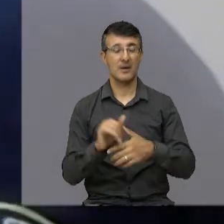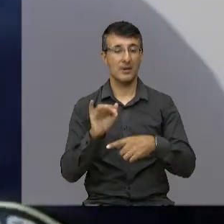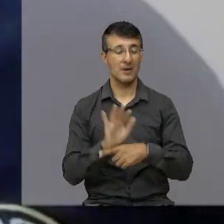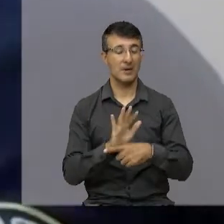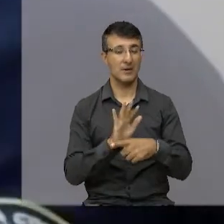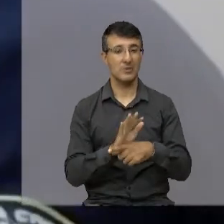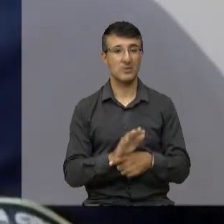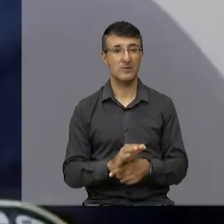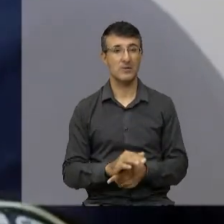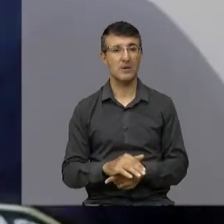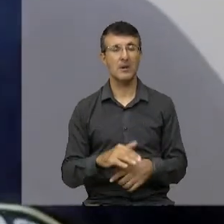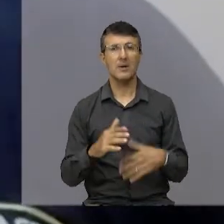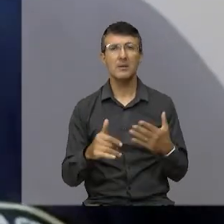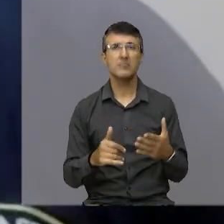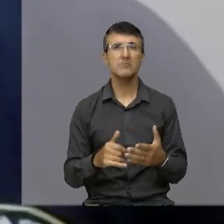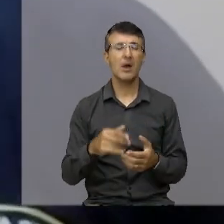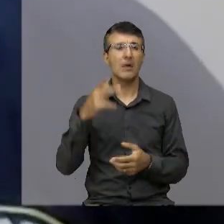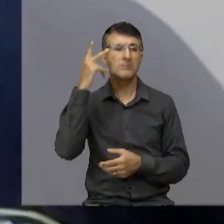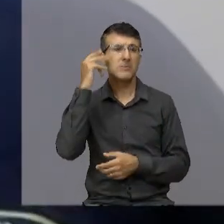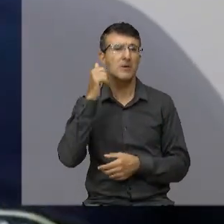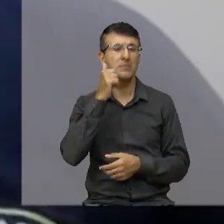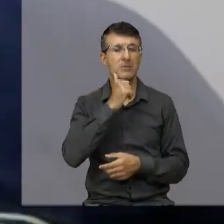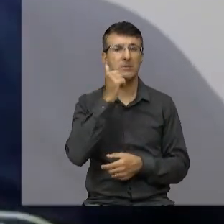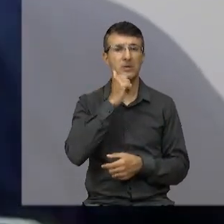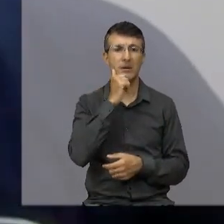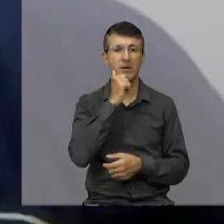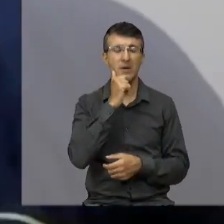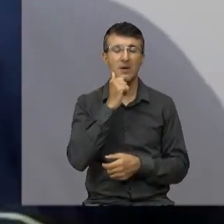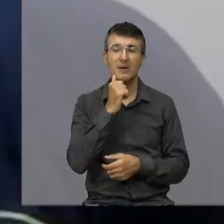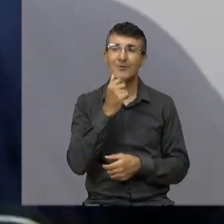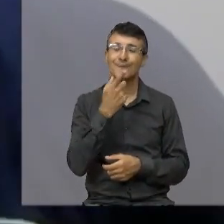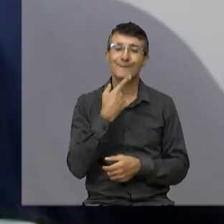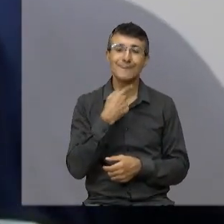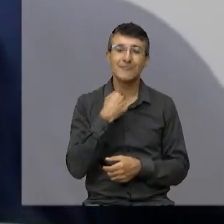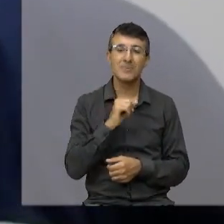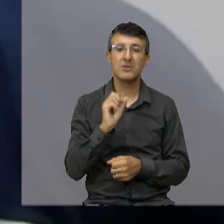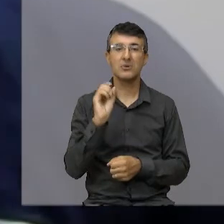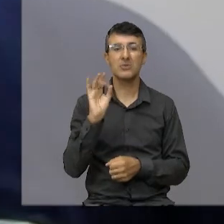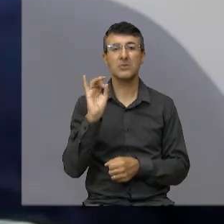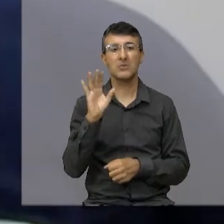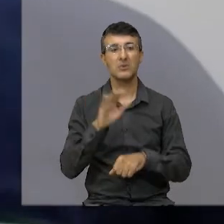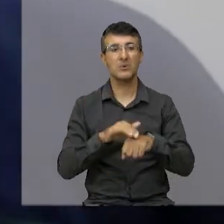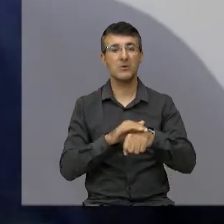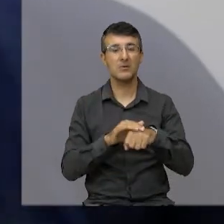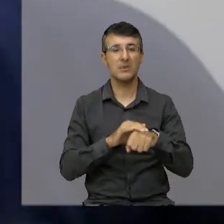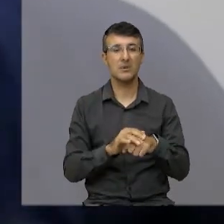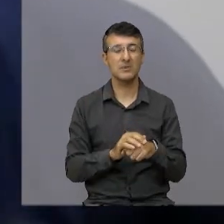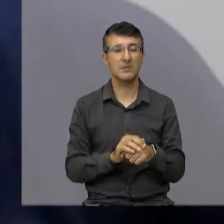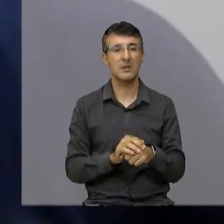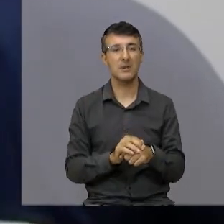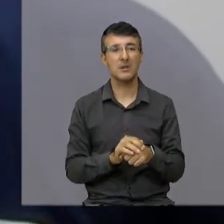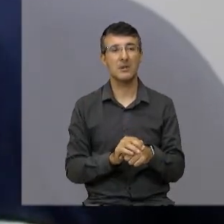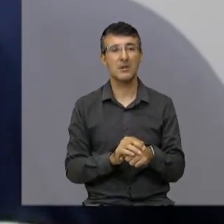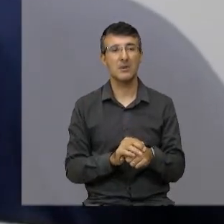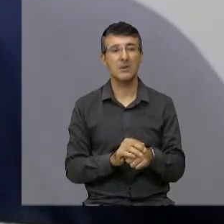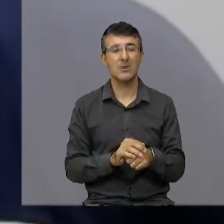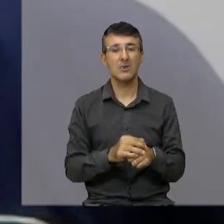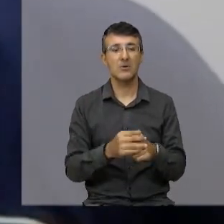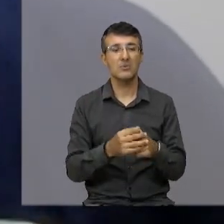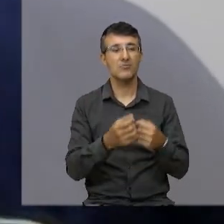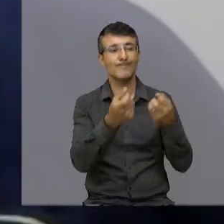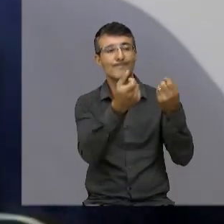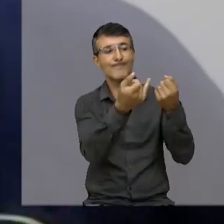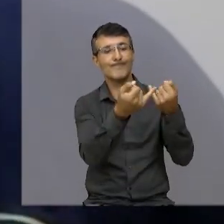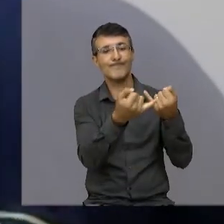geralmente, quando ela queria, às vezes ela queria só conversar, ela queria orientação. Então,